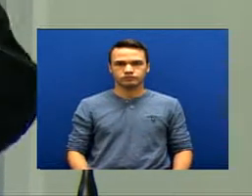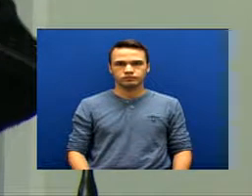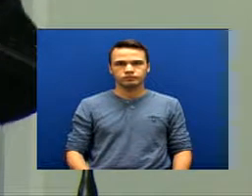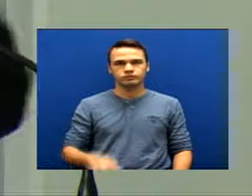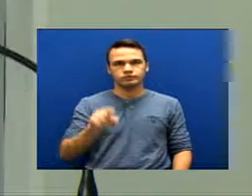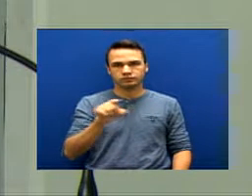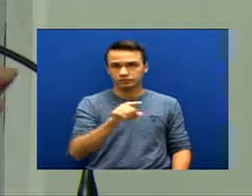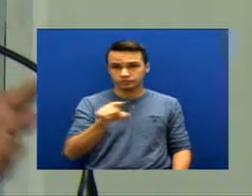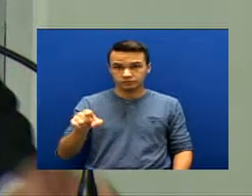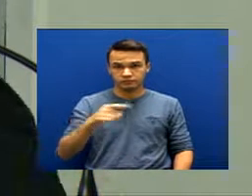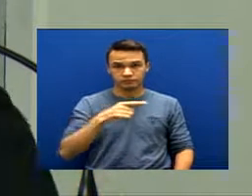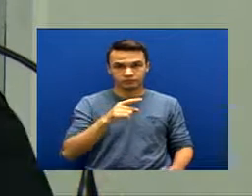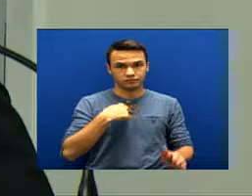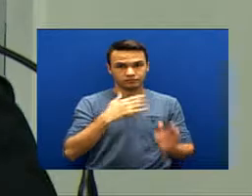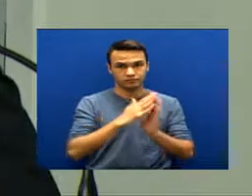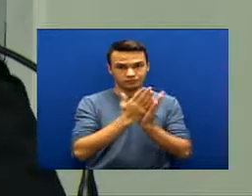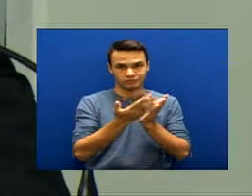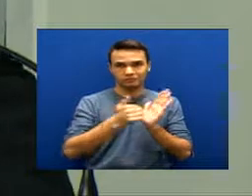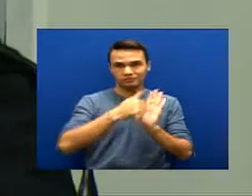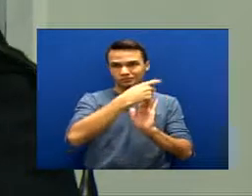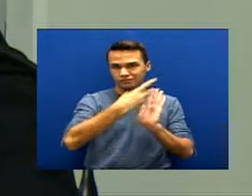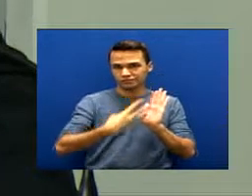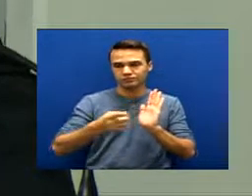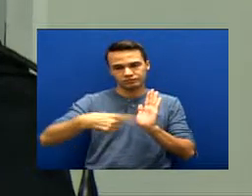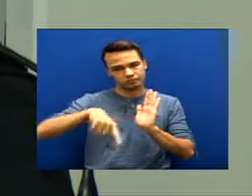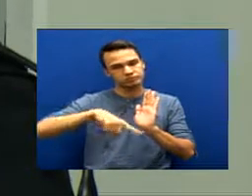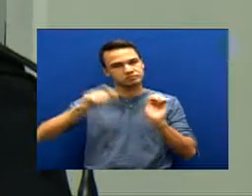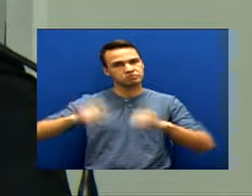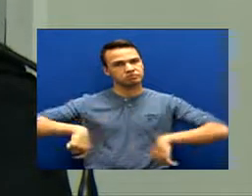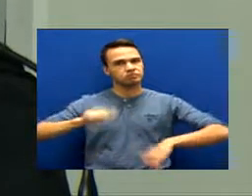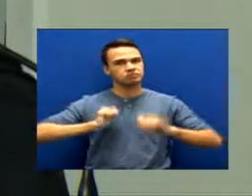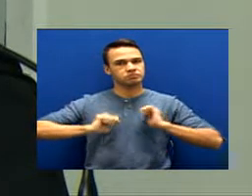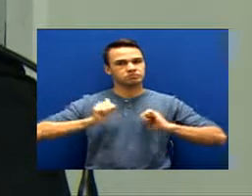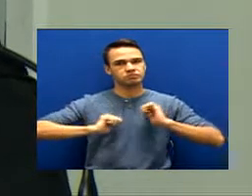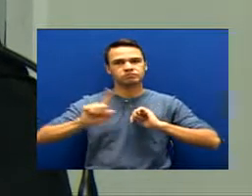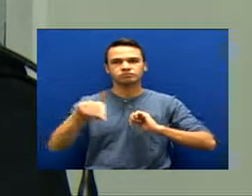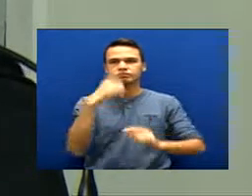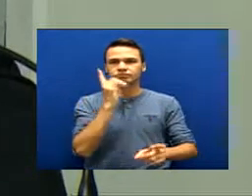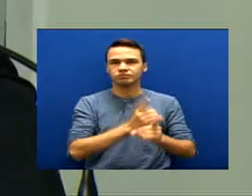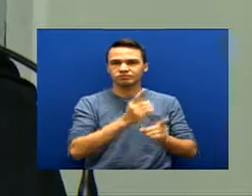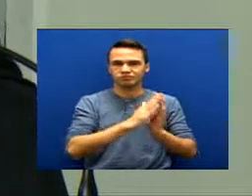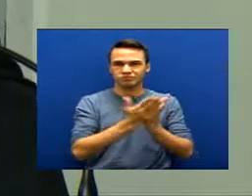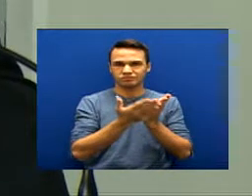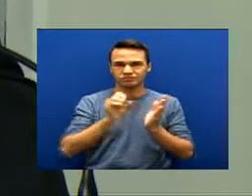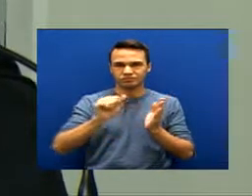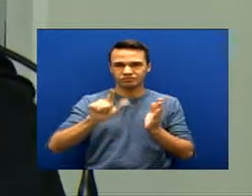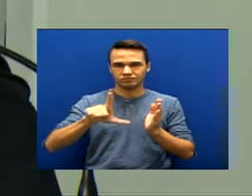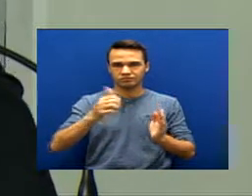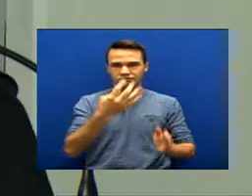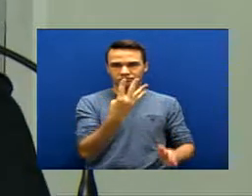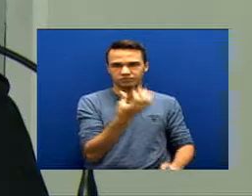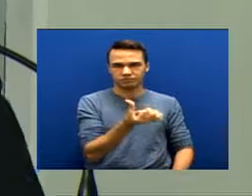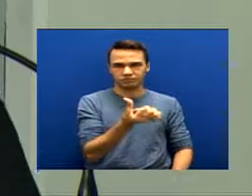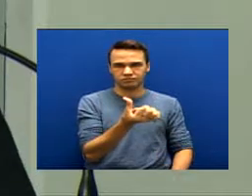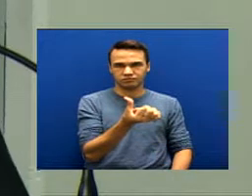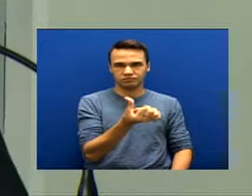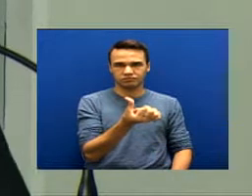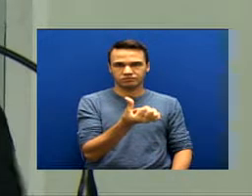haverá tempos difíceis. E Paulo descreve como serão os homens dos últimos dias. Muitos